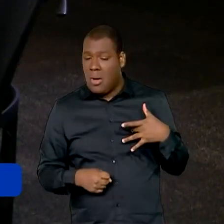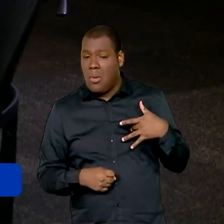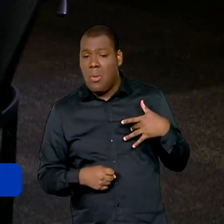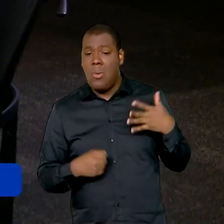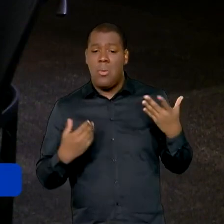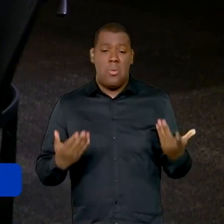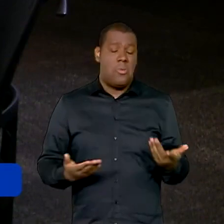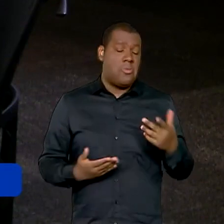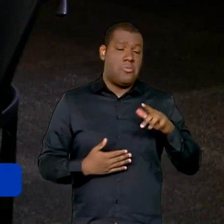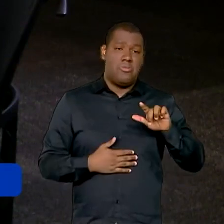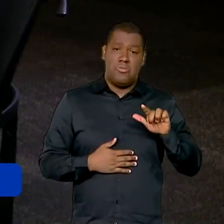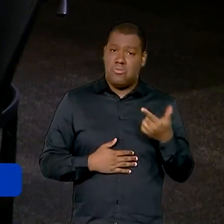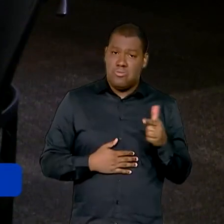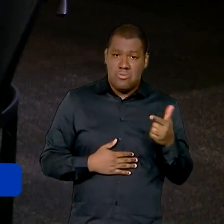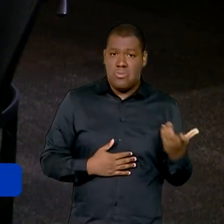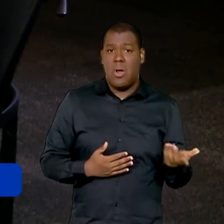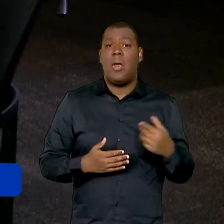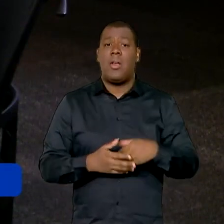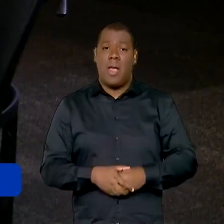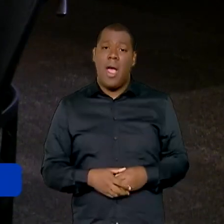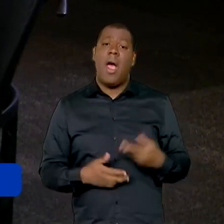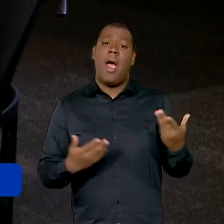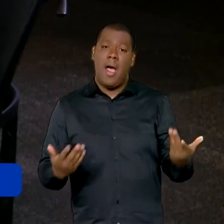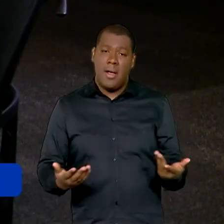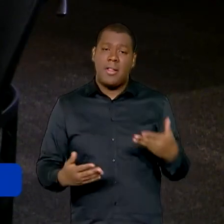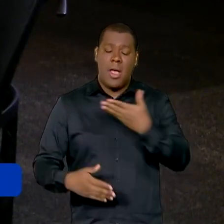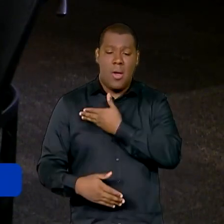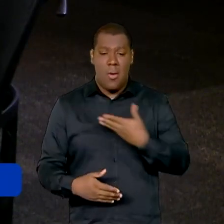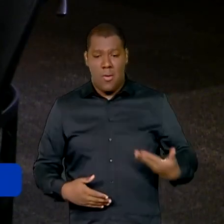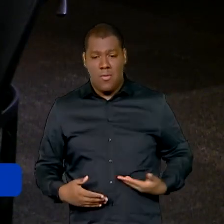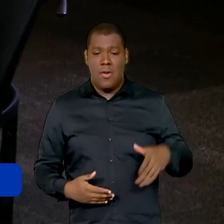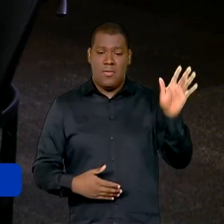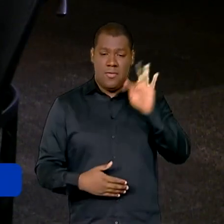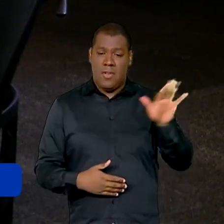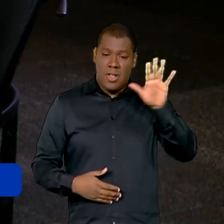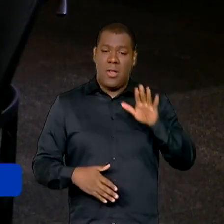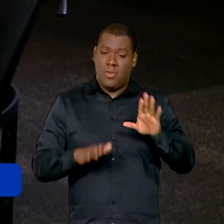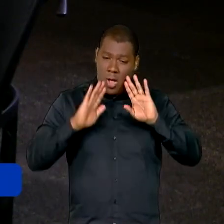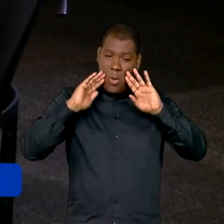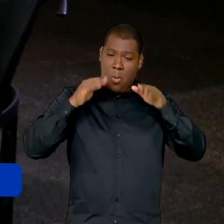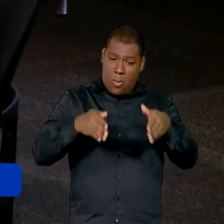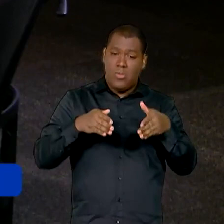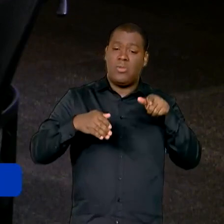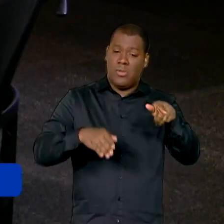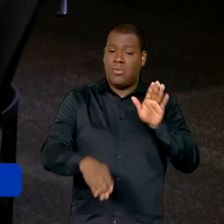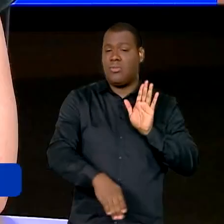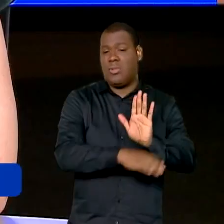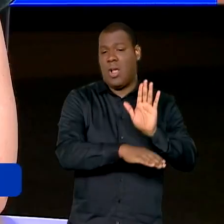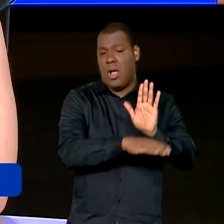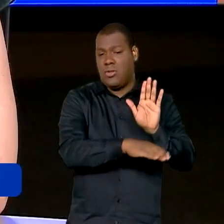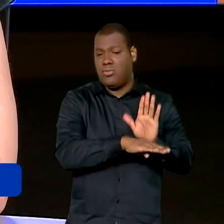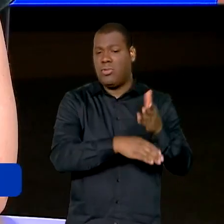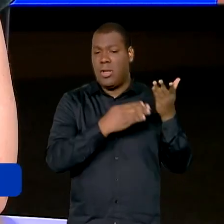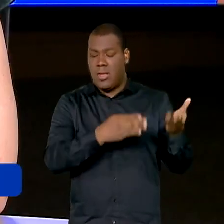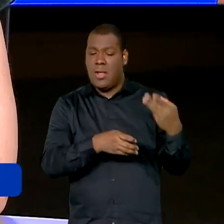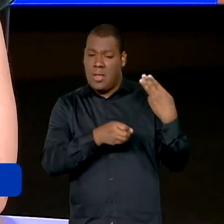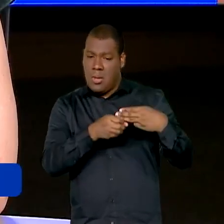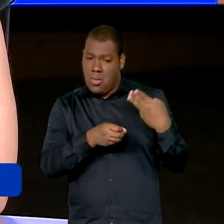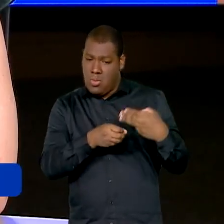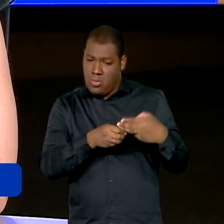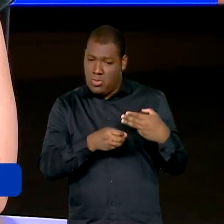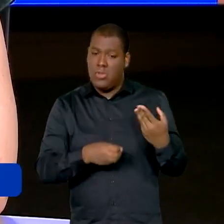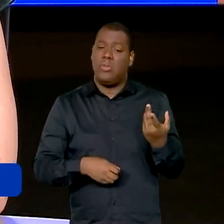uma creche, ter uma escola, para dar dignidade àquelas famílias que vivem naquele município. Ministro, o senhor destaca a participação